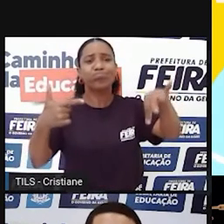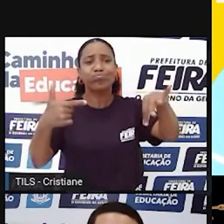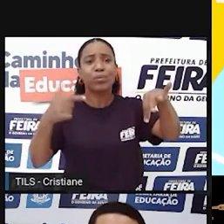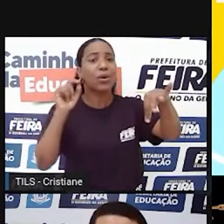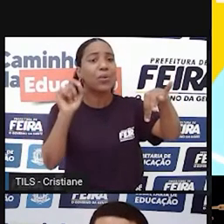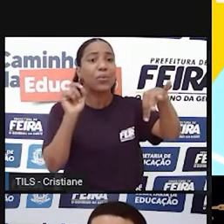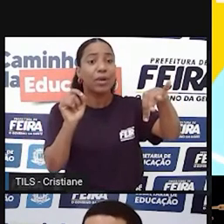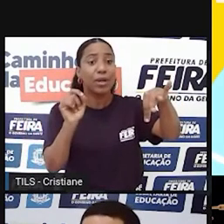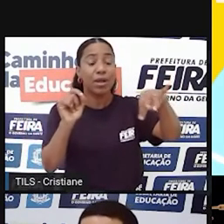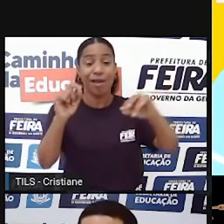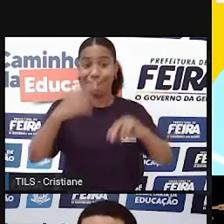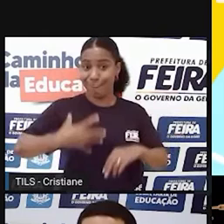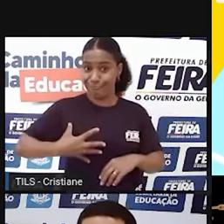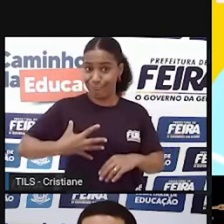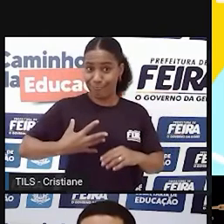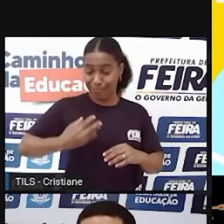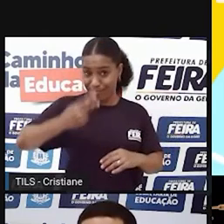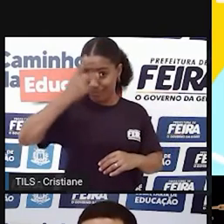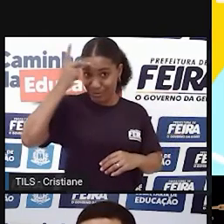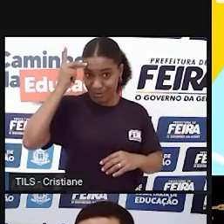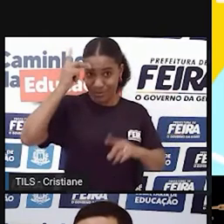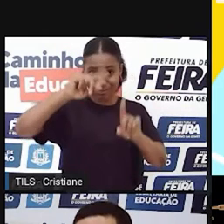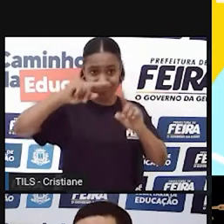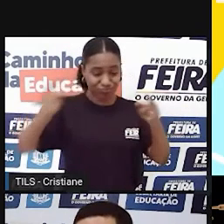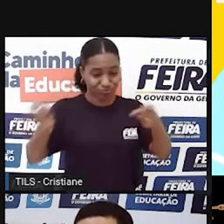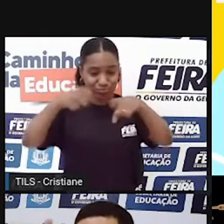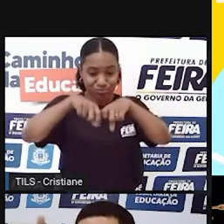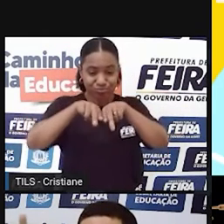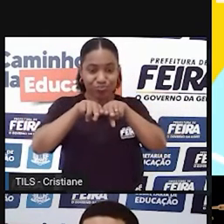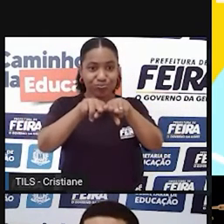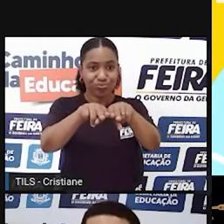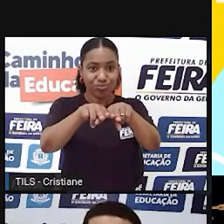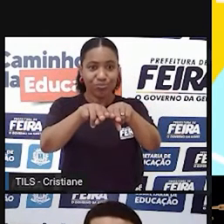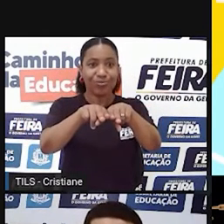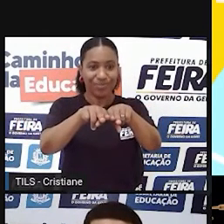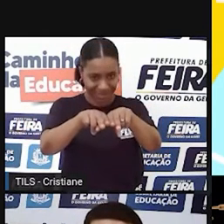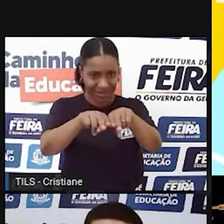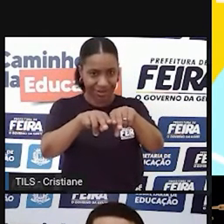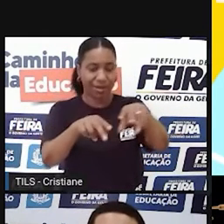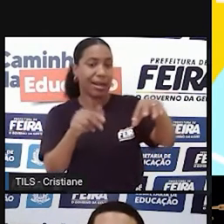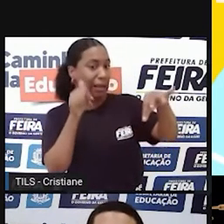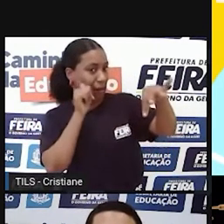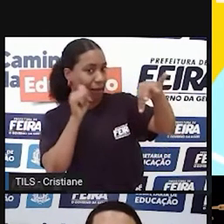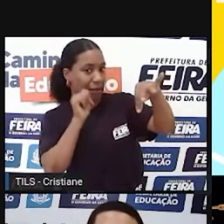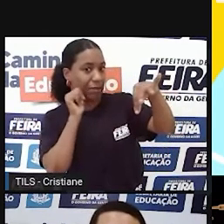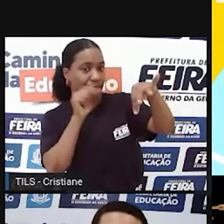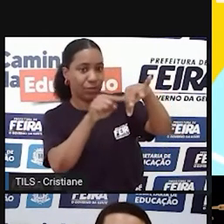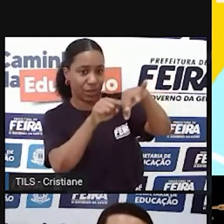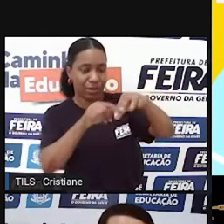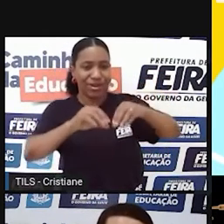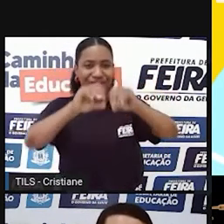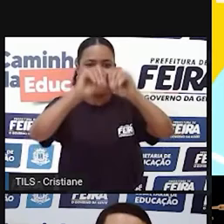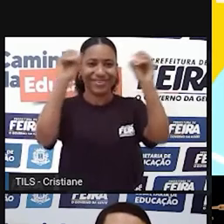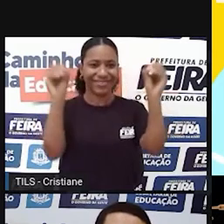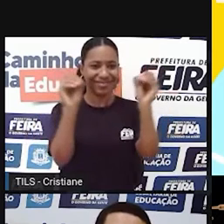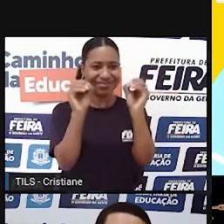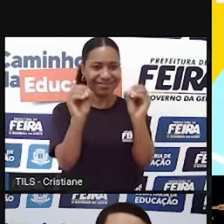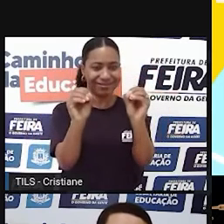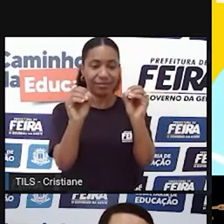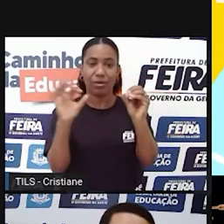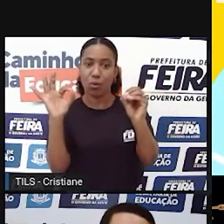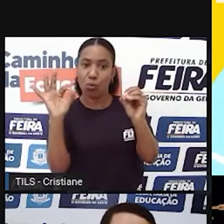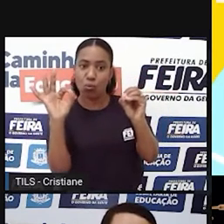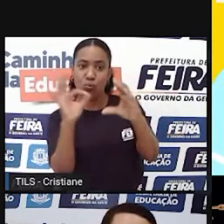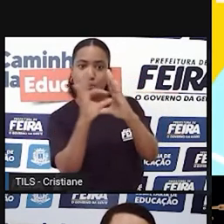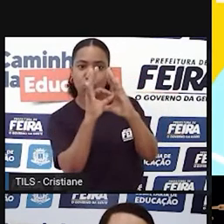vivo. A mulher produziu aquele óvulo que vai passar pela tuba uterina e parar lá no útero, e o homem produz o espermatozoide que precisa